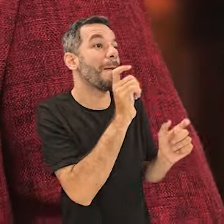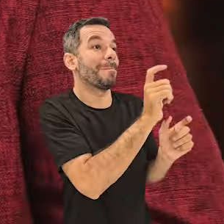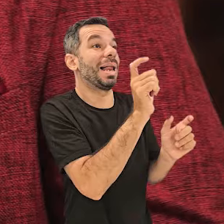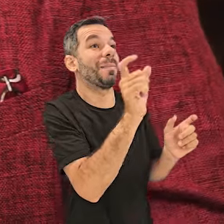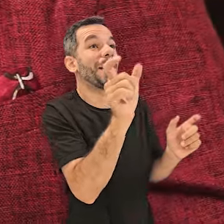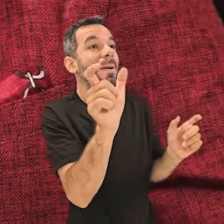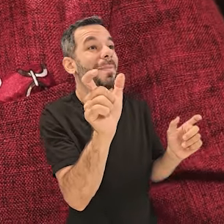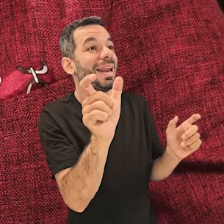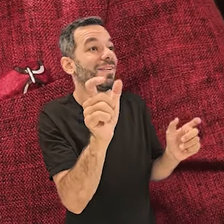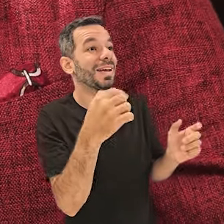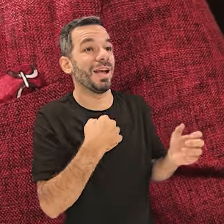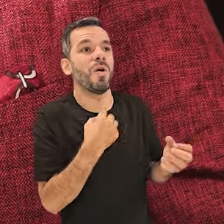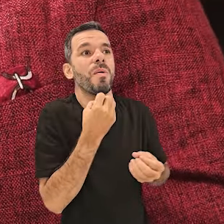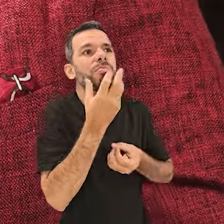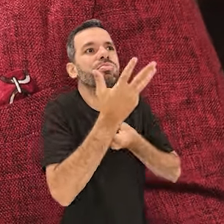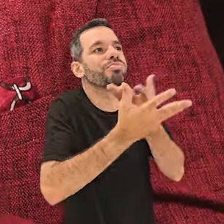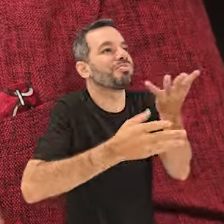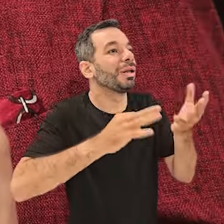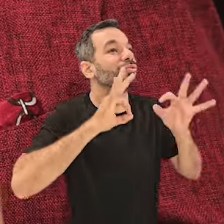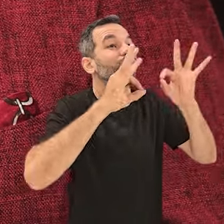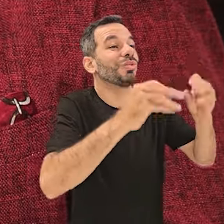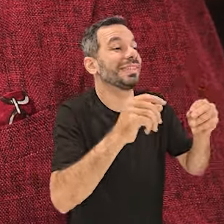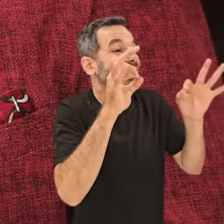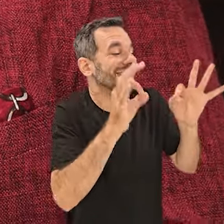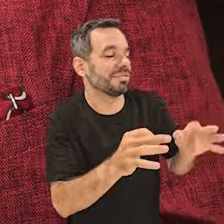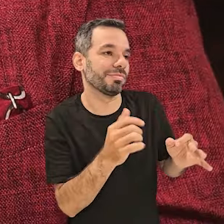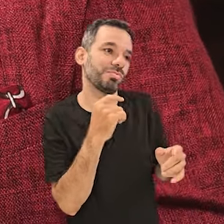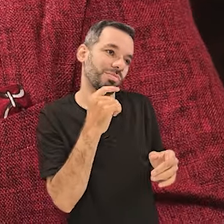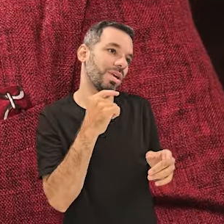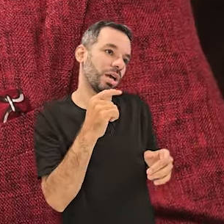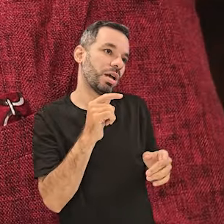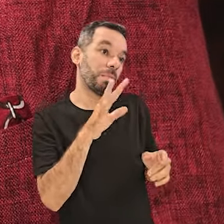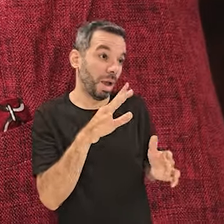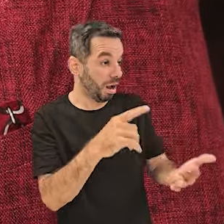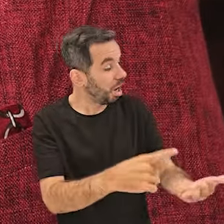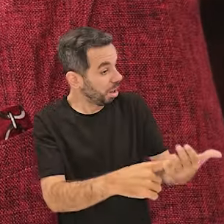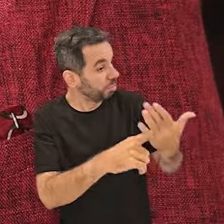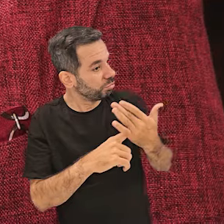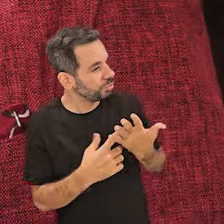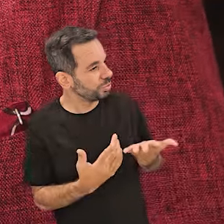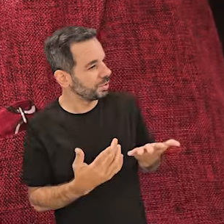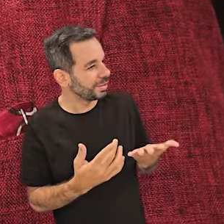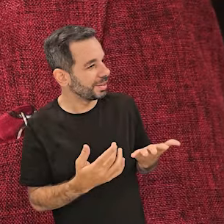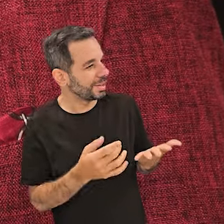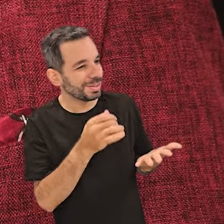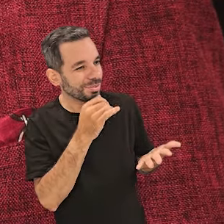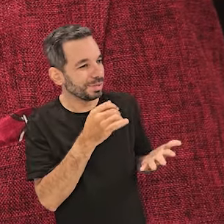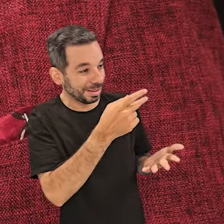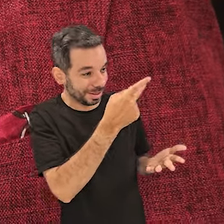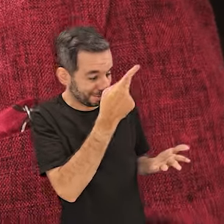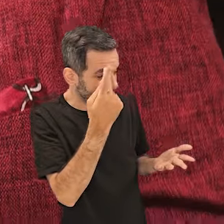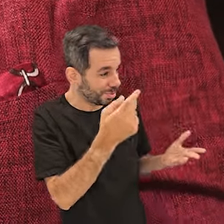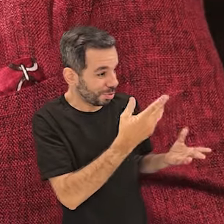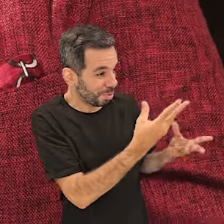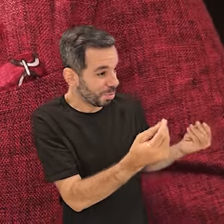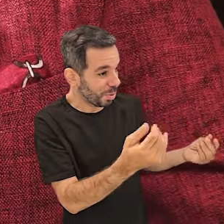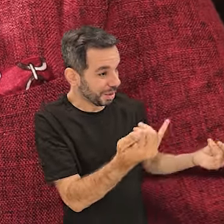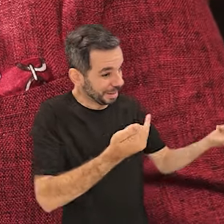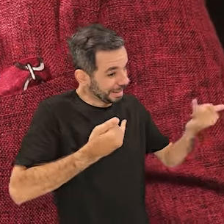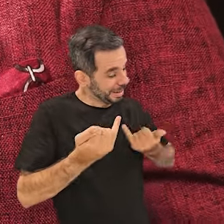disso. Mas, utilizando-se o máximo de recursos, é saudável. Muitas pessoas relatam, olha, após essa escrita,